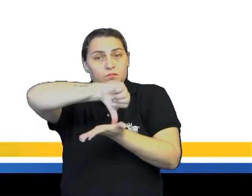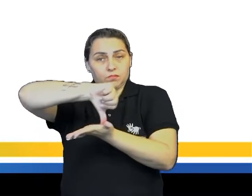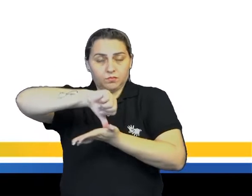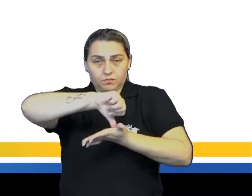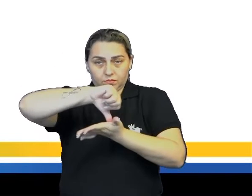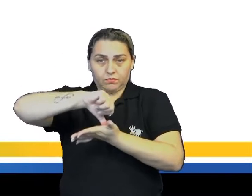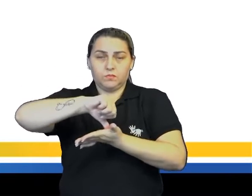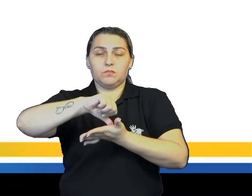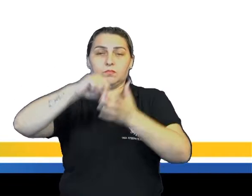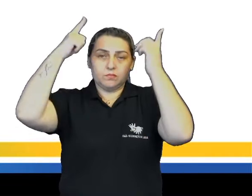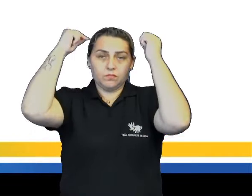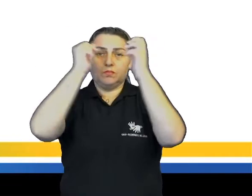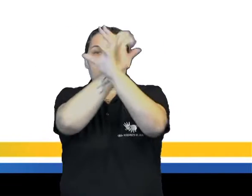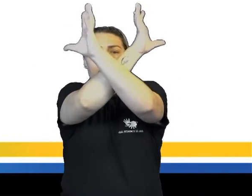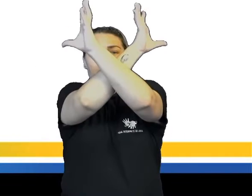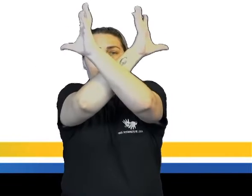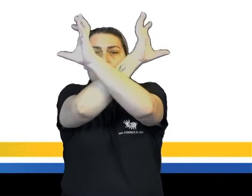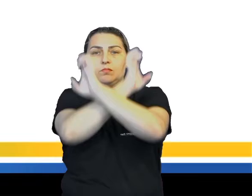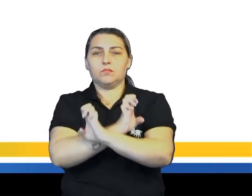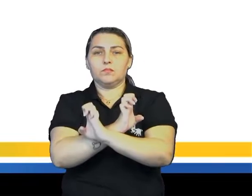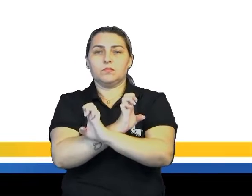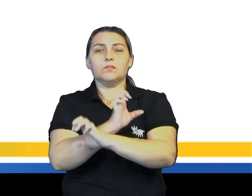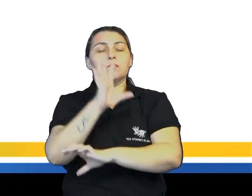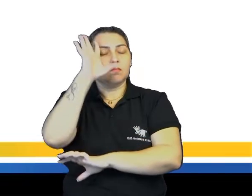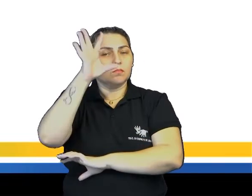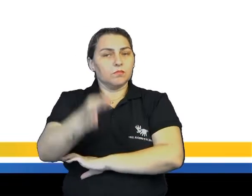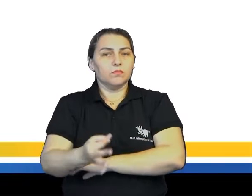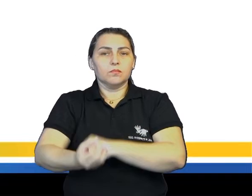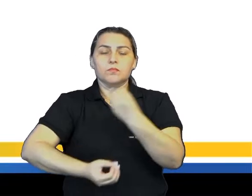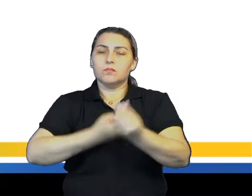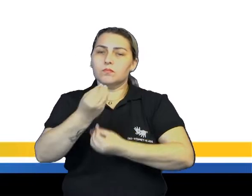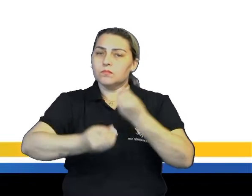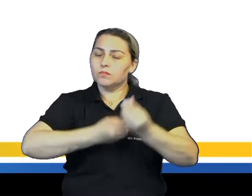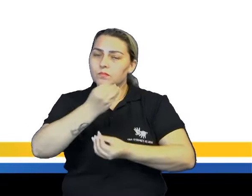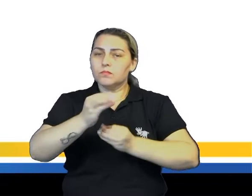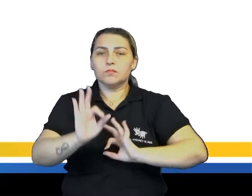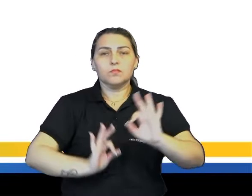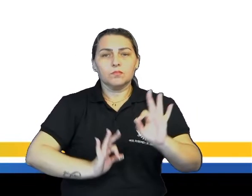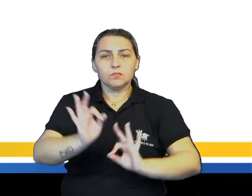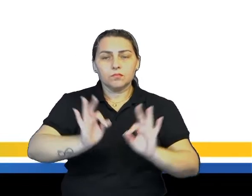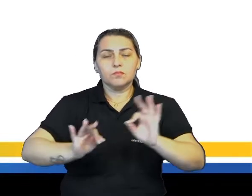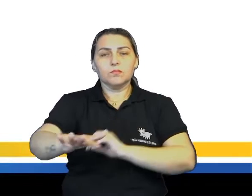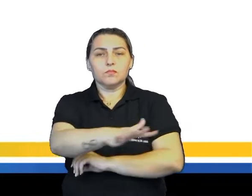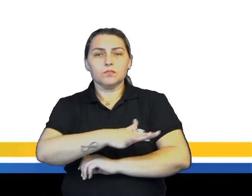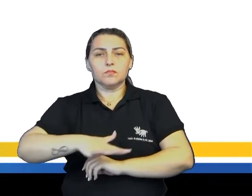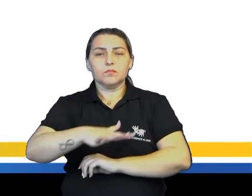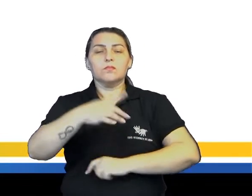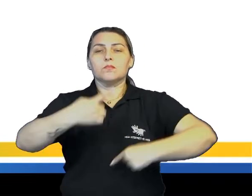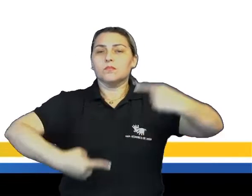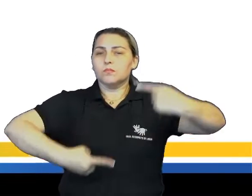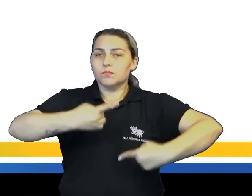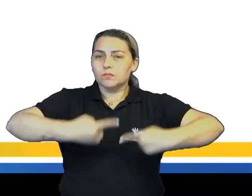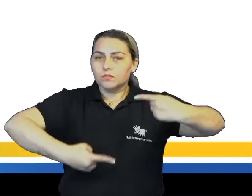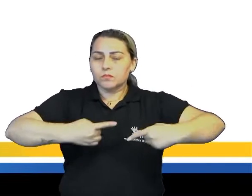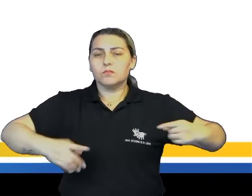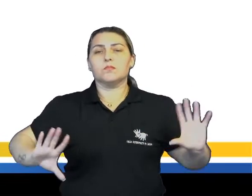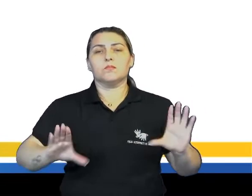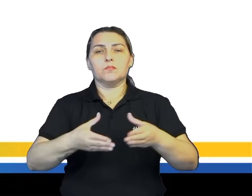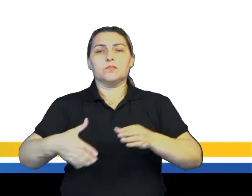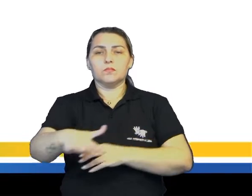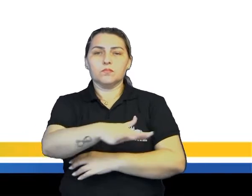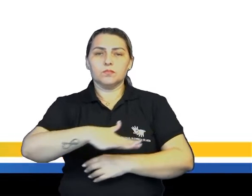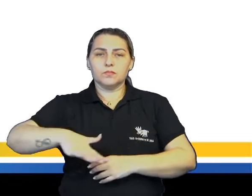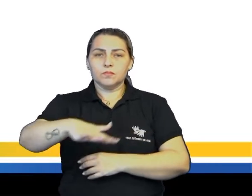os gregos, os espartanos, eles decidiam como é que teria que ser a organização social e política dessa